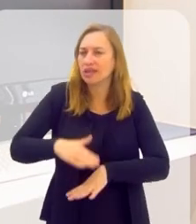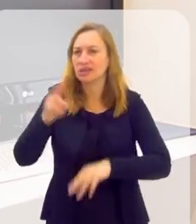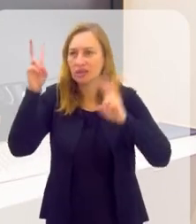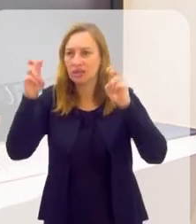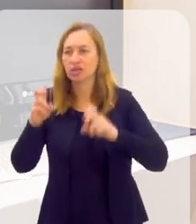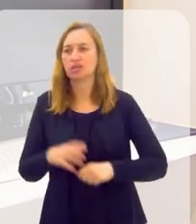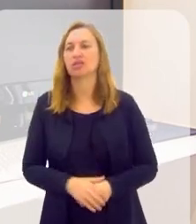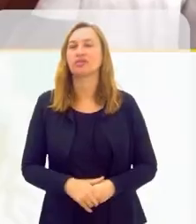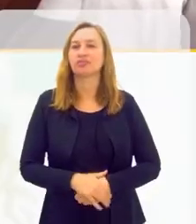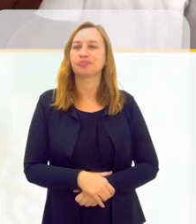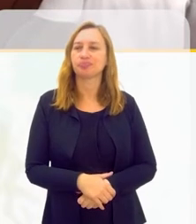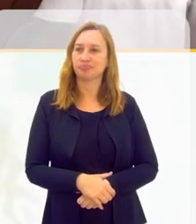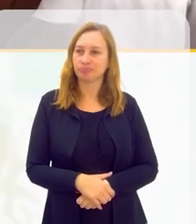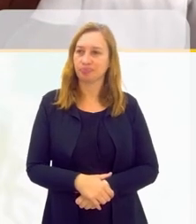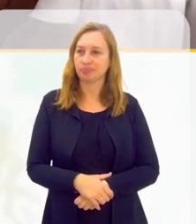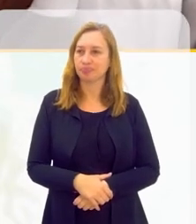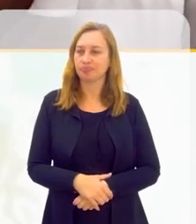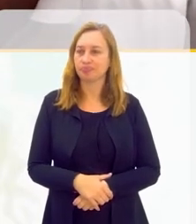mais nisso.